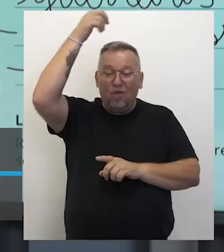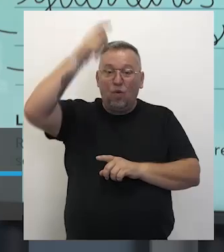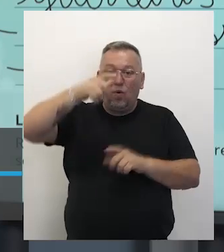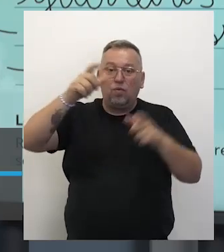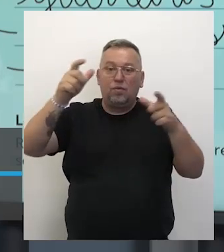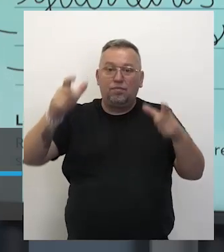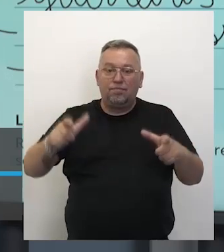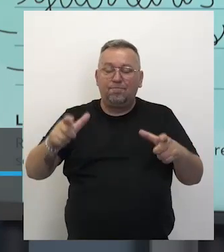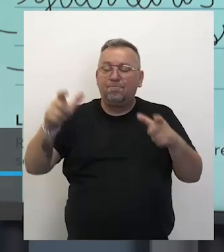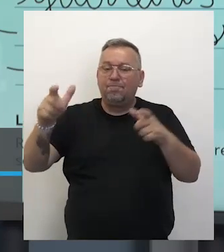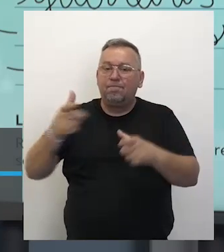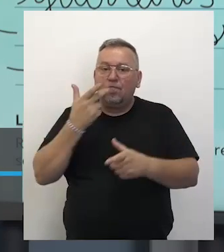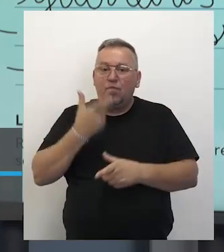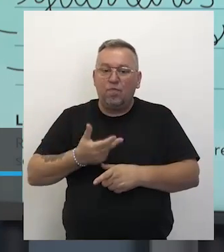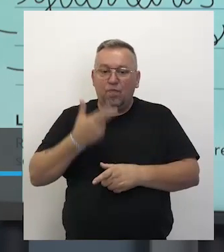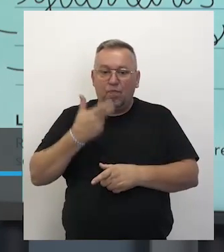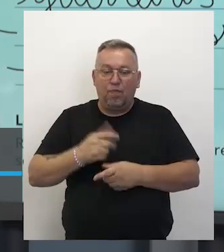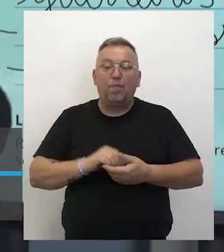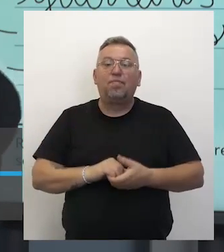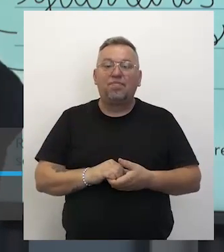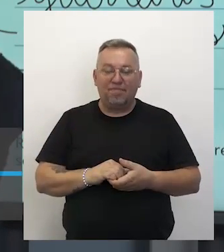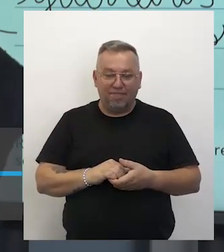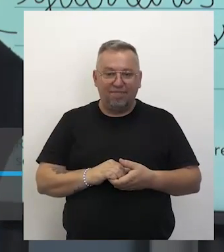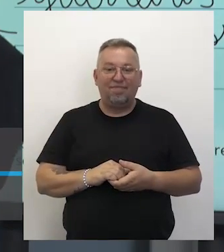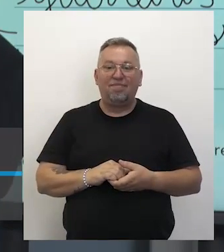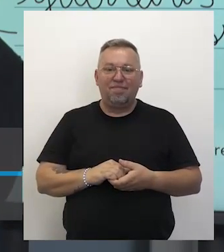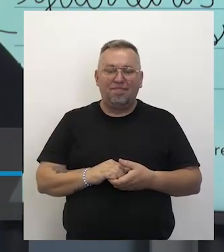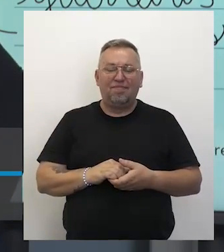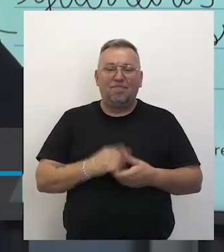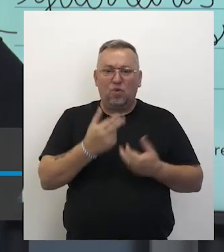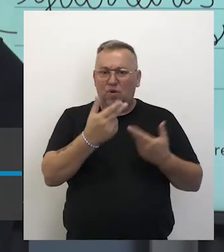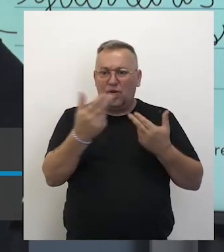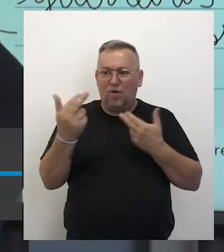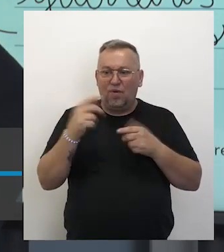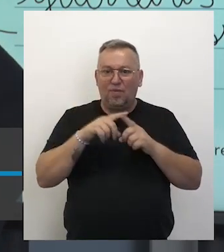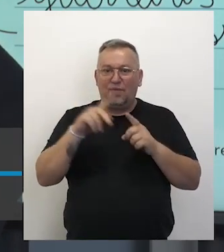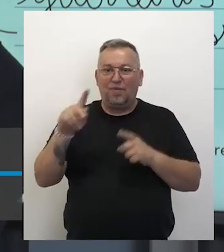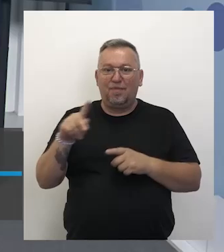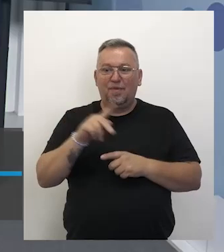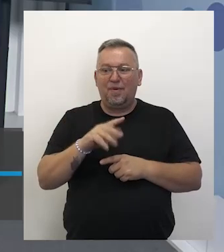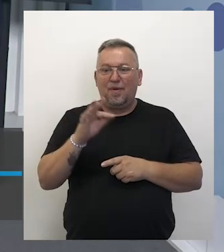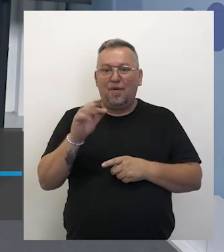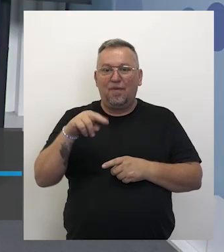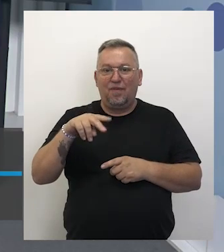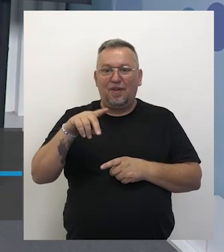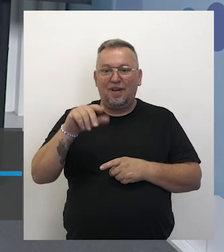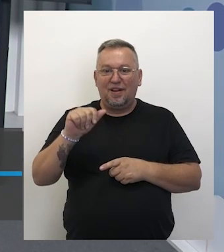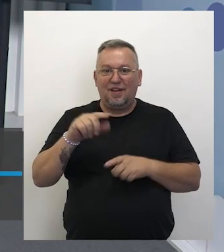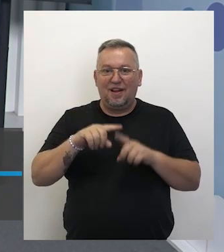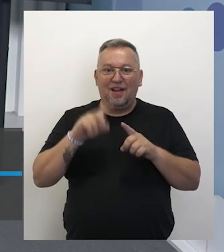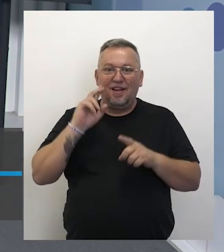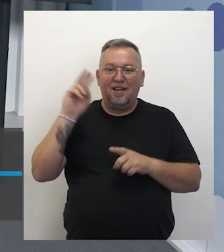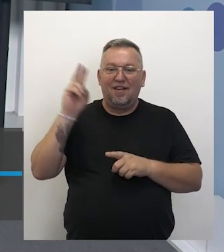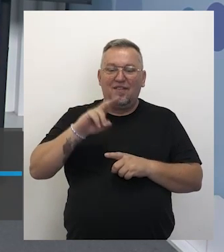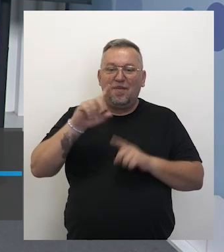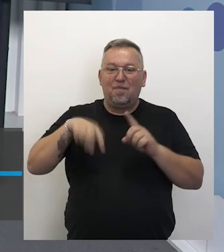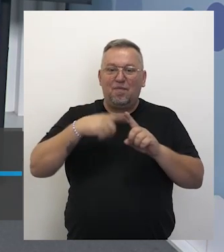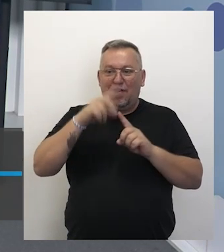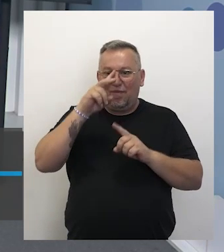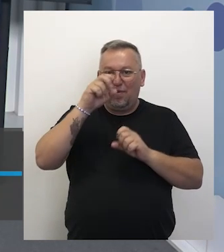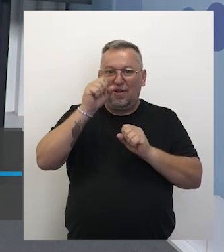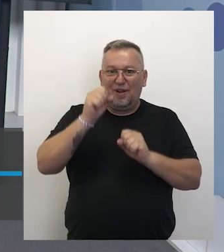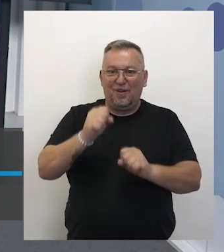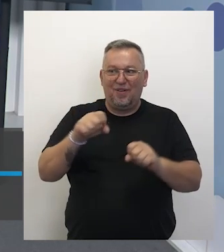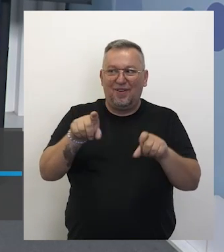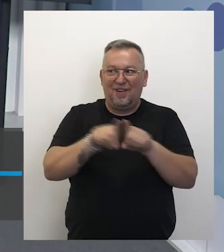território, outra língua, outros súditos. Só que a professora Fernanda, ela é um rei muito mais poderoso.